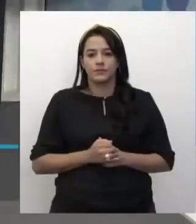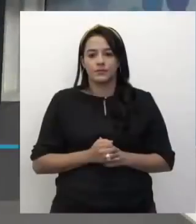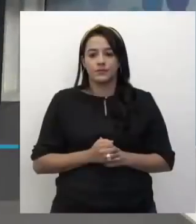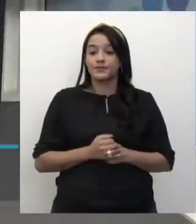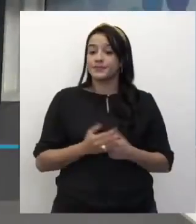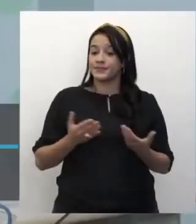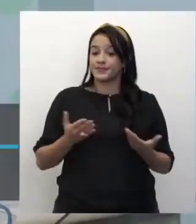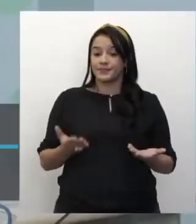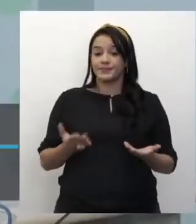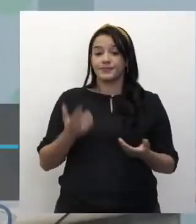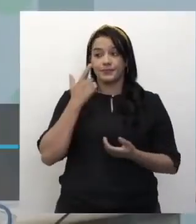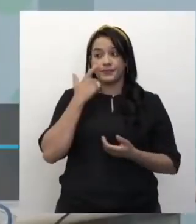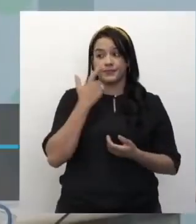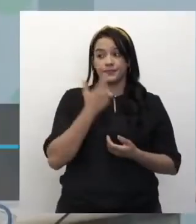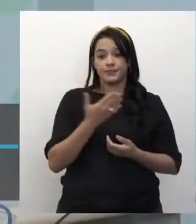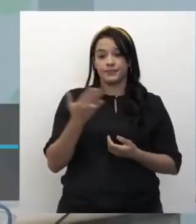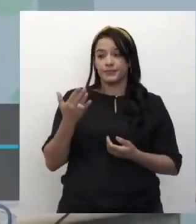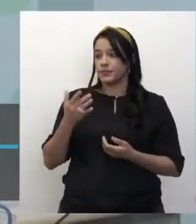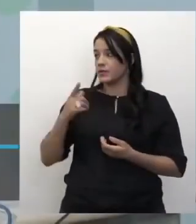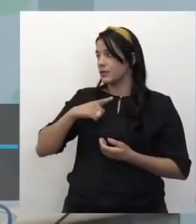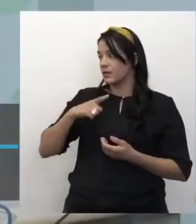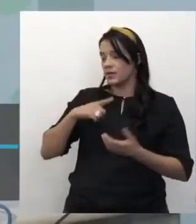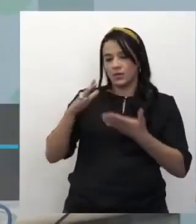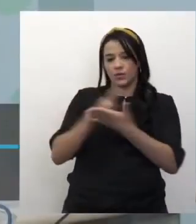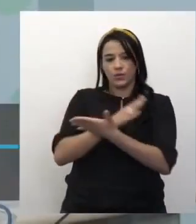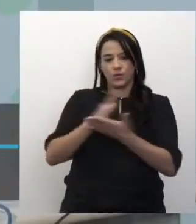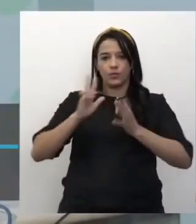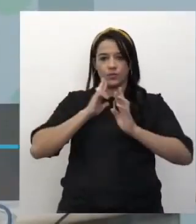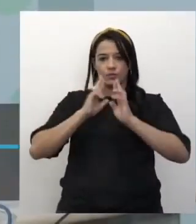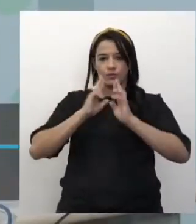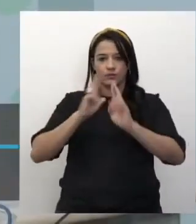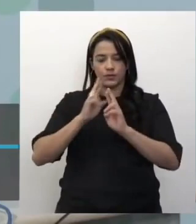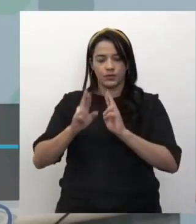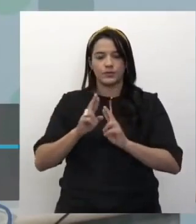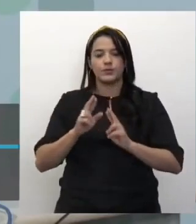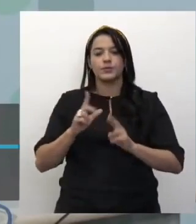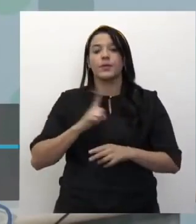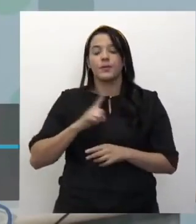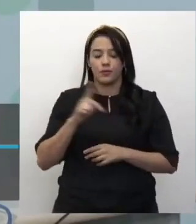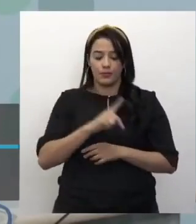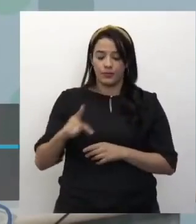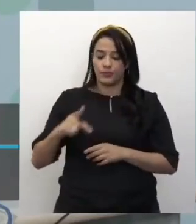Ó, então temos aqui algumas respostas, tá? Então, o professor